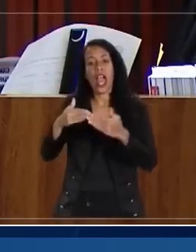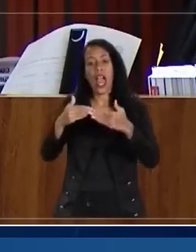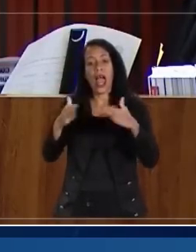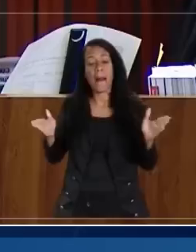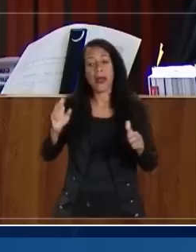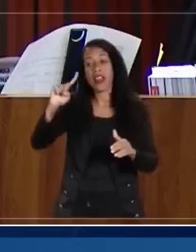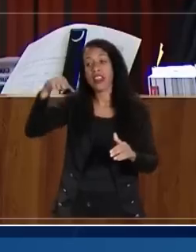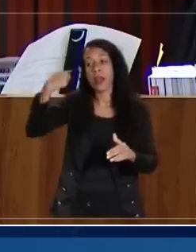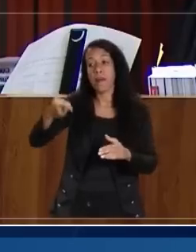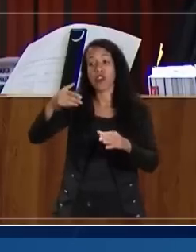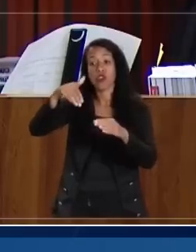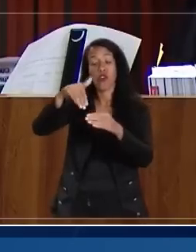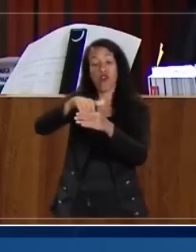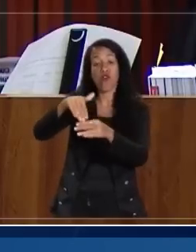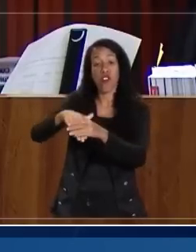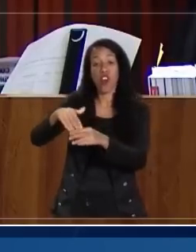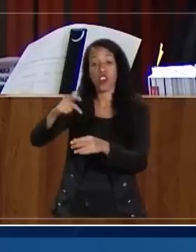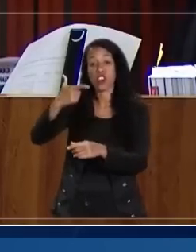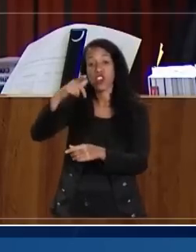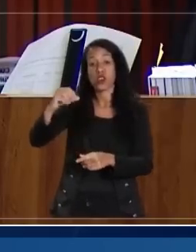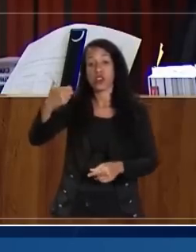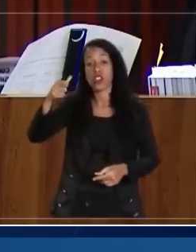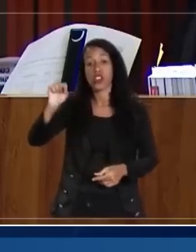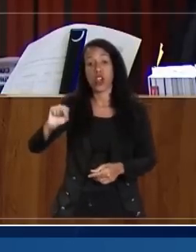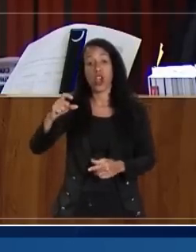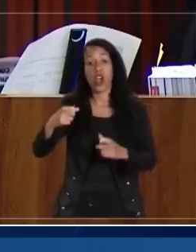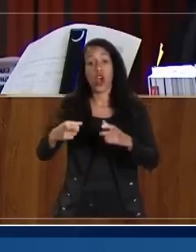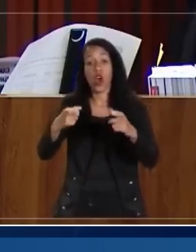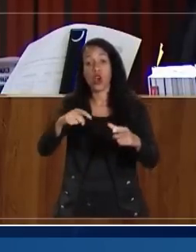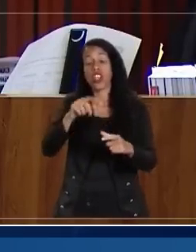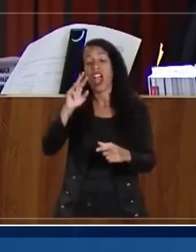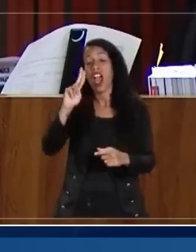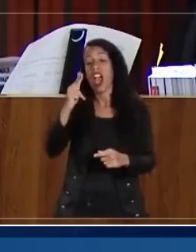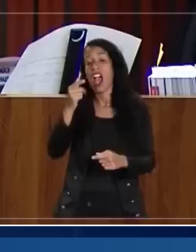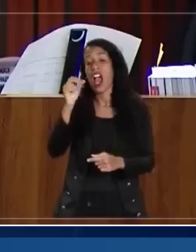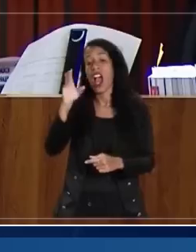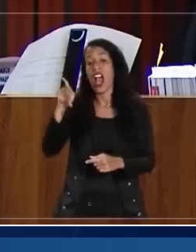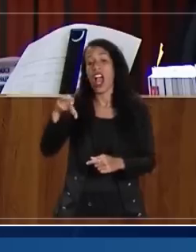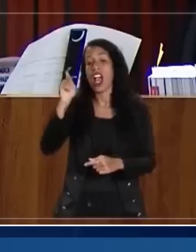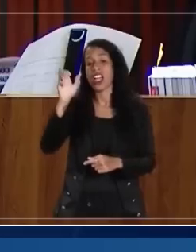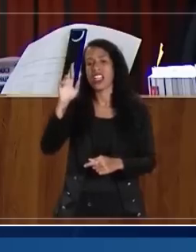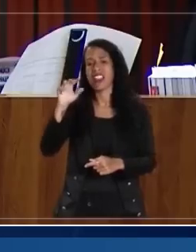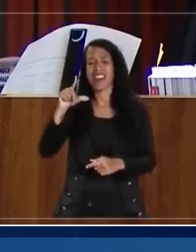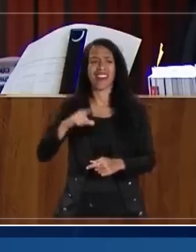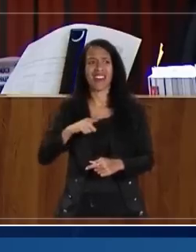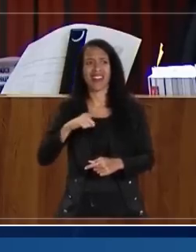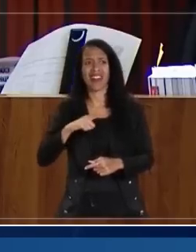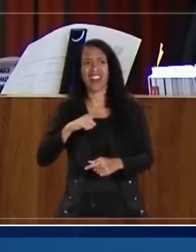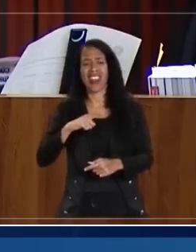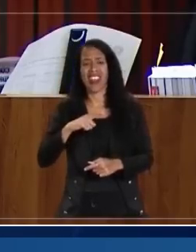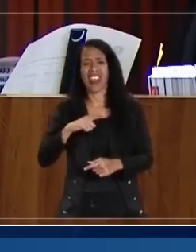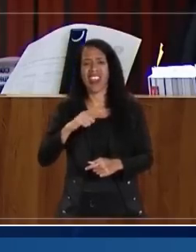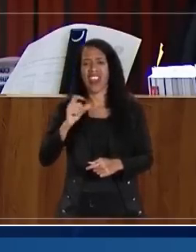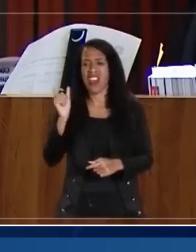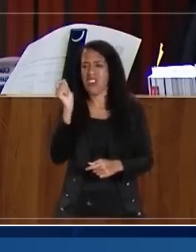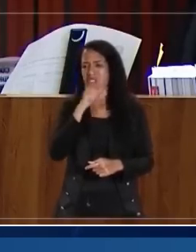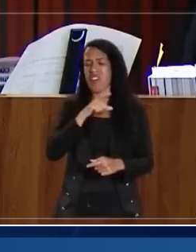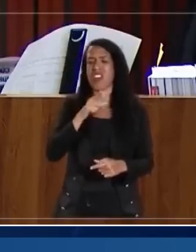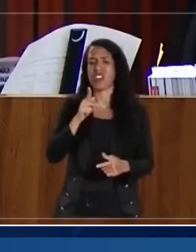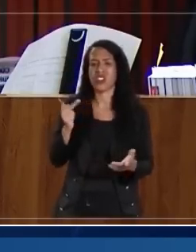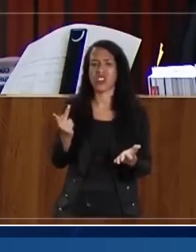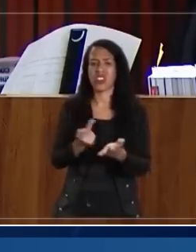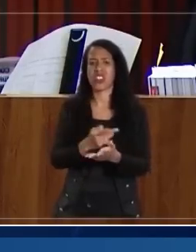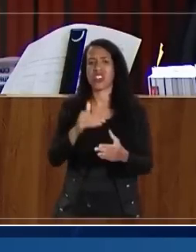por exemplo, contravenção e crime. Contravenção não tira o seu réu primário e as penas são menores. É isso que está se debatendo